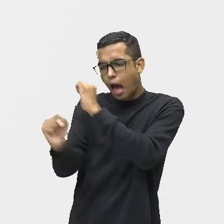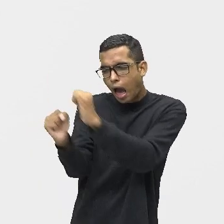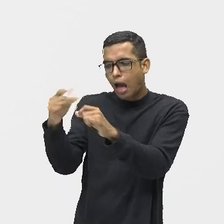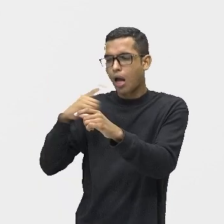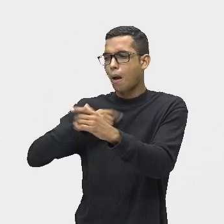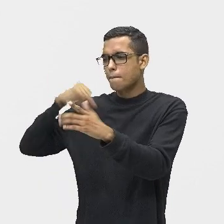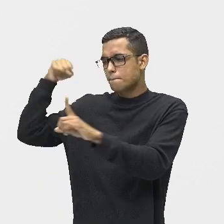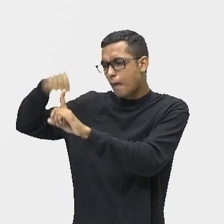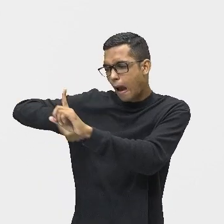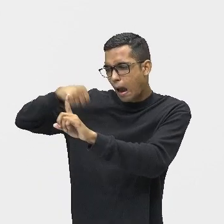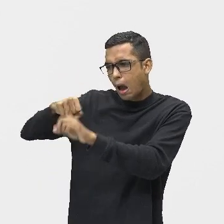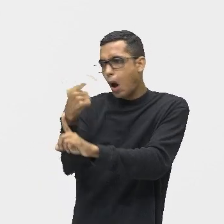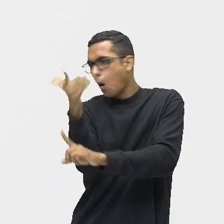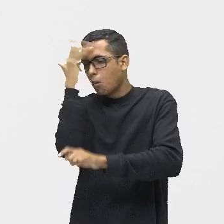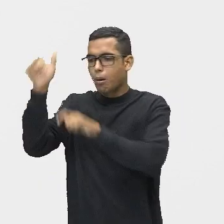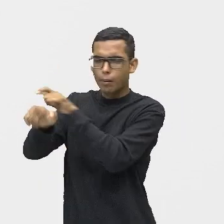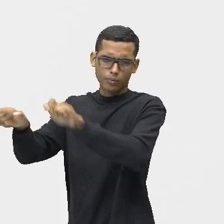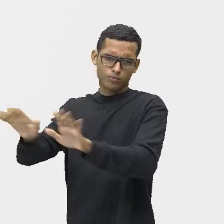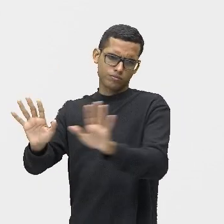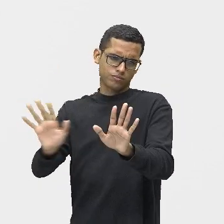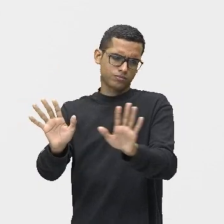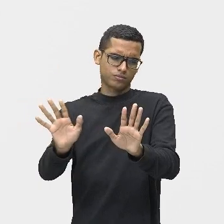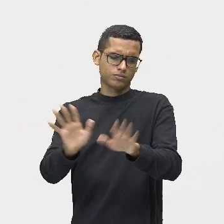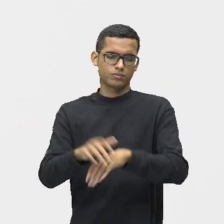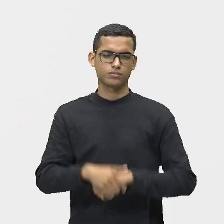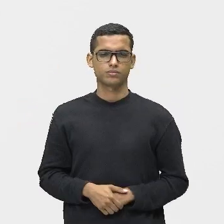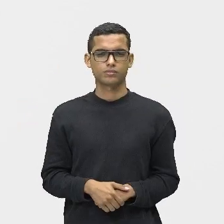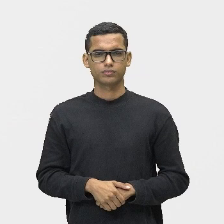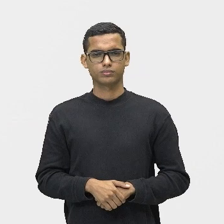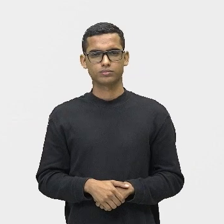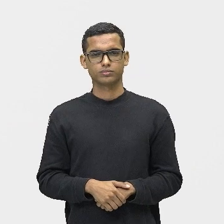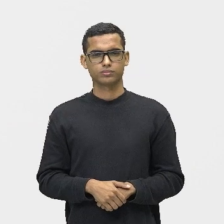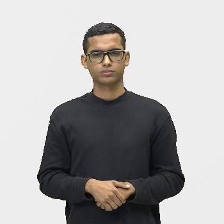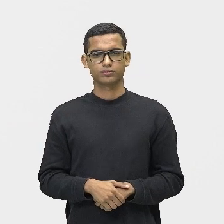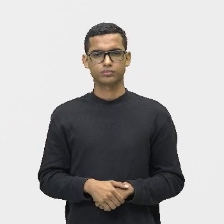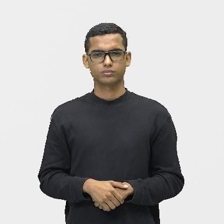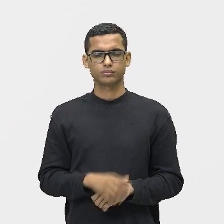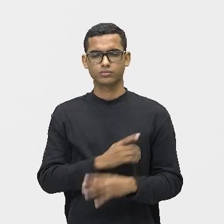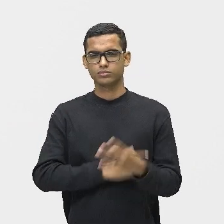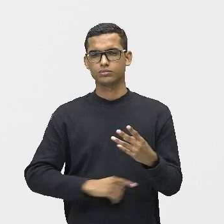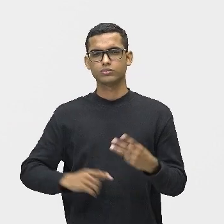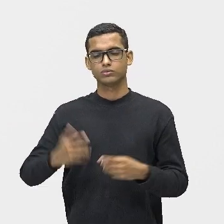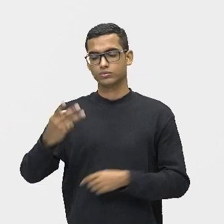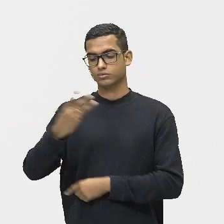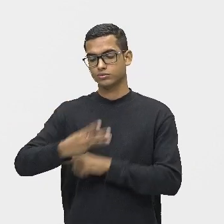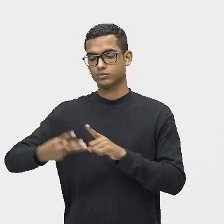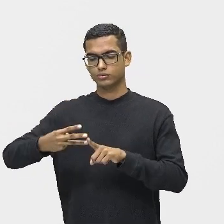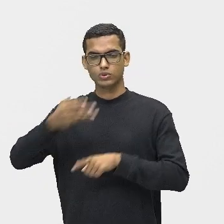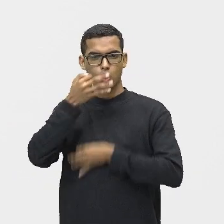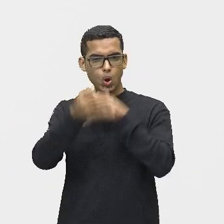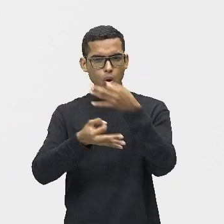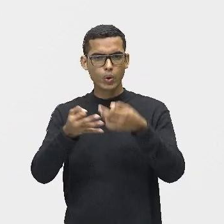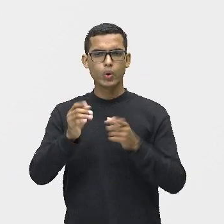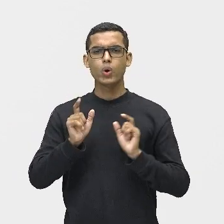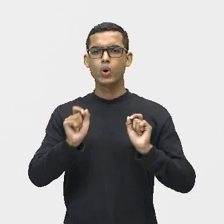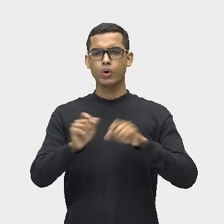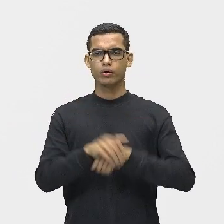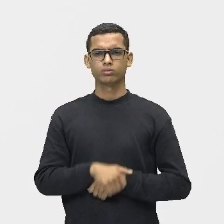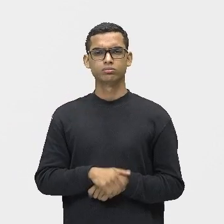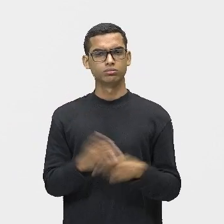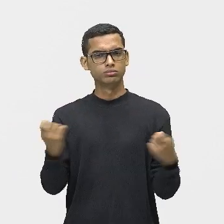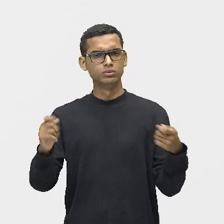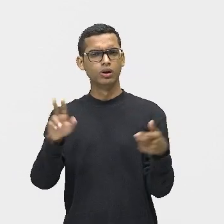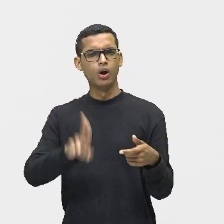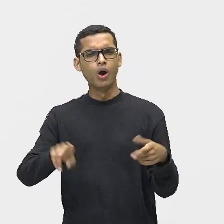isso como argumento. E outro argumento também que ele coloca, pode estimular, ele já utiliza aí